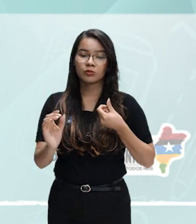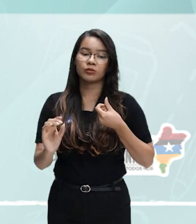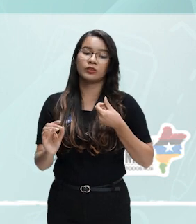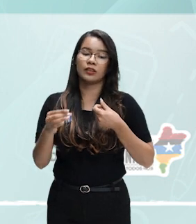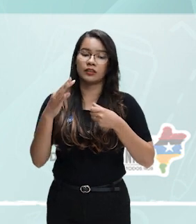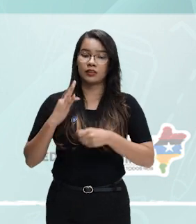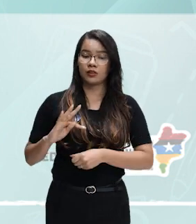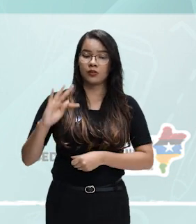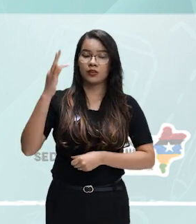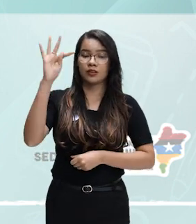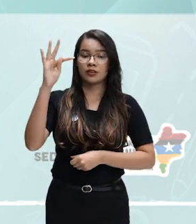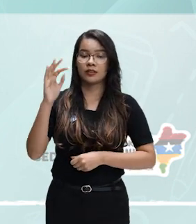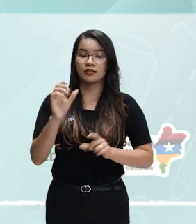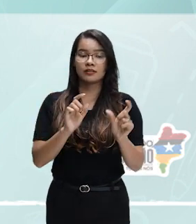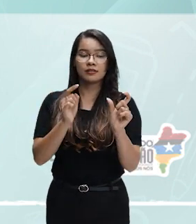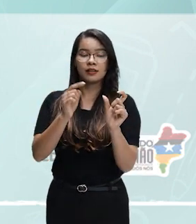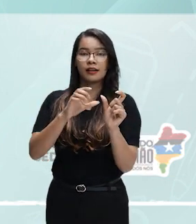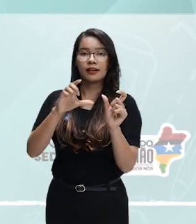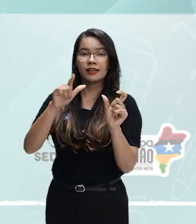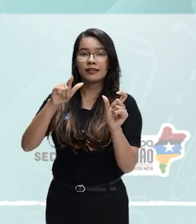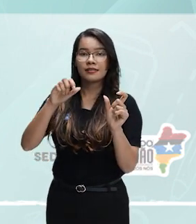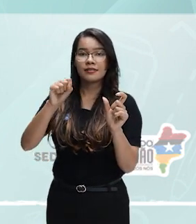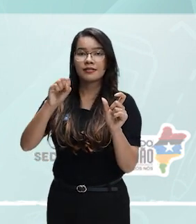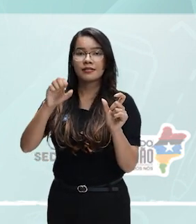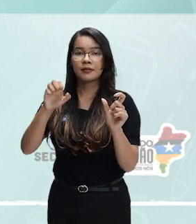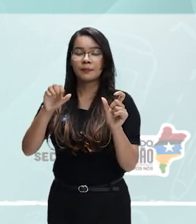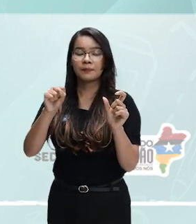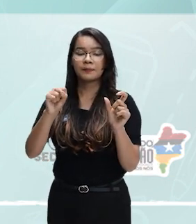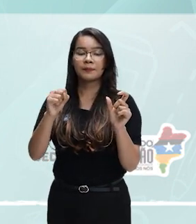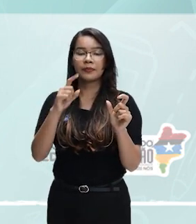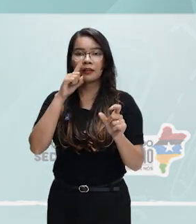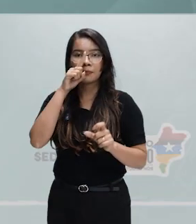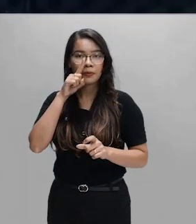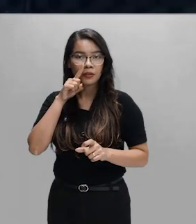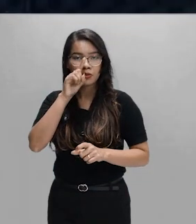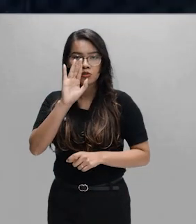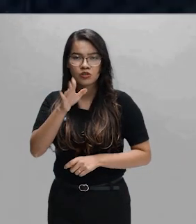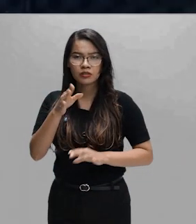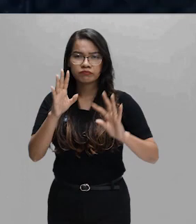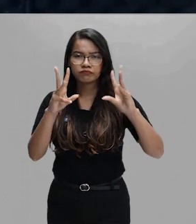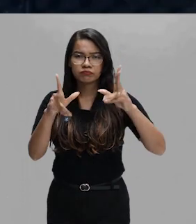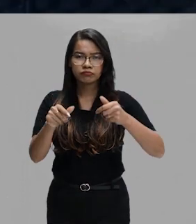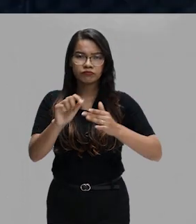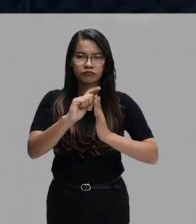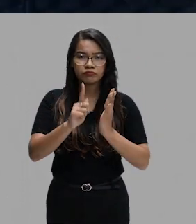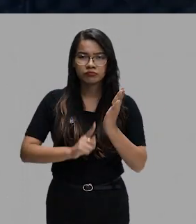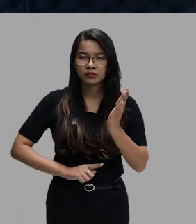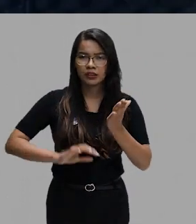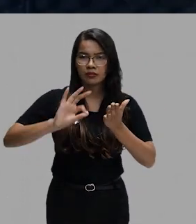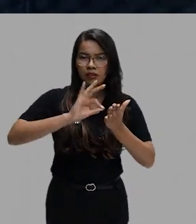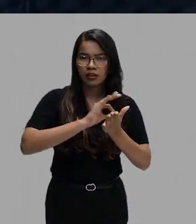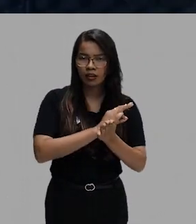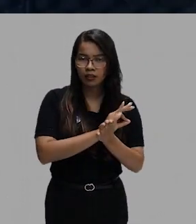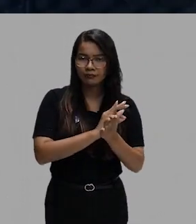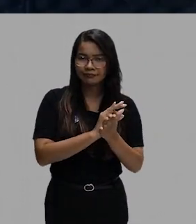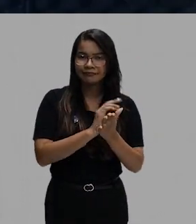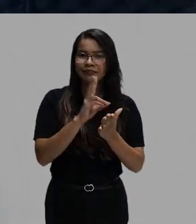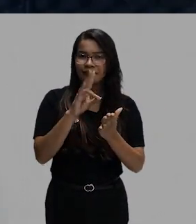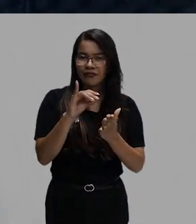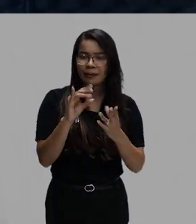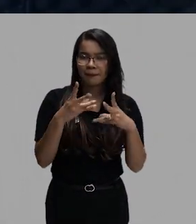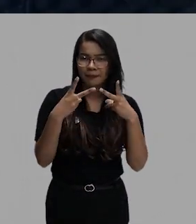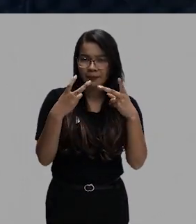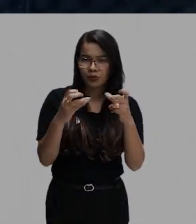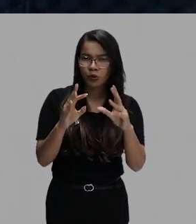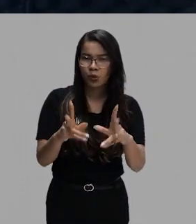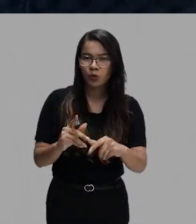classes perigosas. Beleza? Já está aí com a caneta, com o caderno, tudo aí do ladinho? Espero que sim. Então anota tudo que